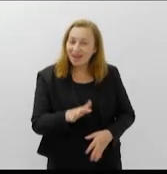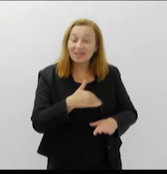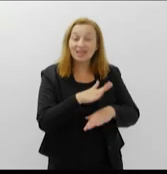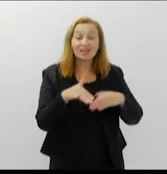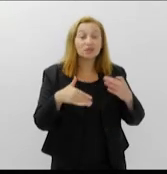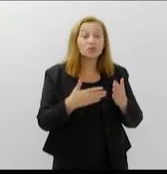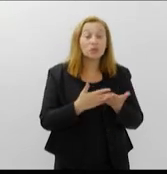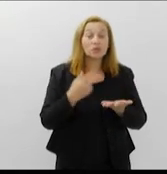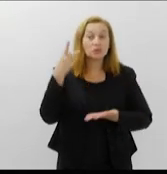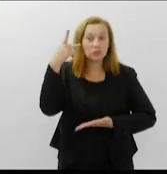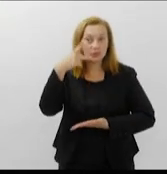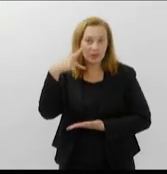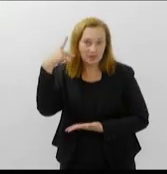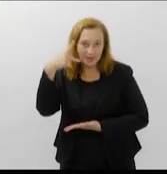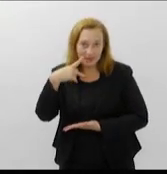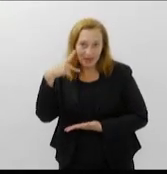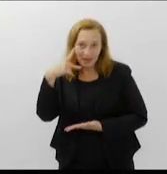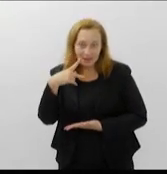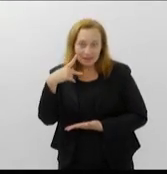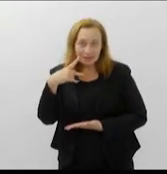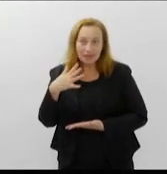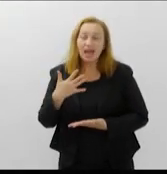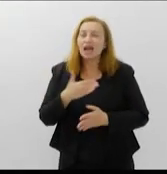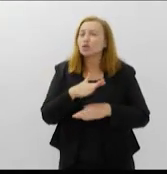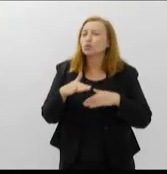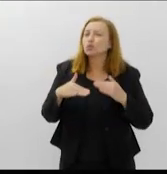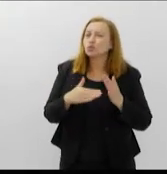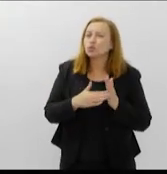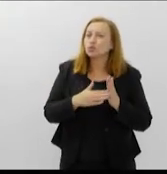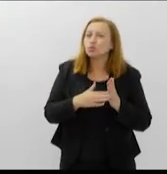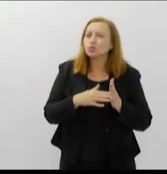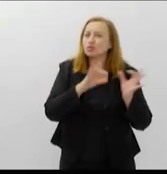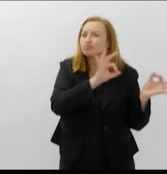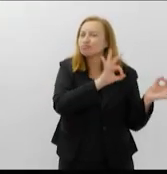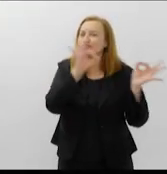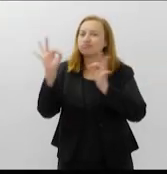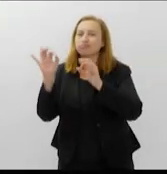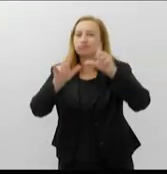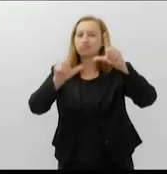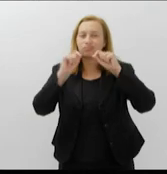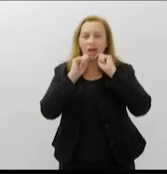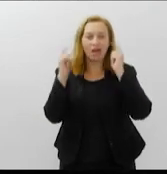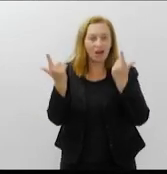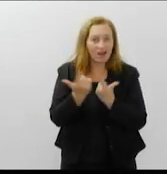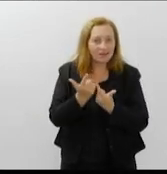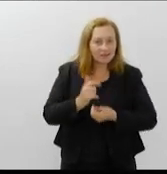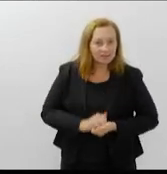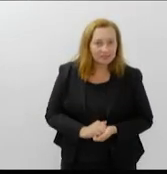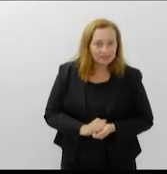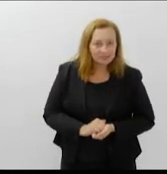os parlamentares e a todos aqueles que nos assistem pela TV Alerj.